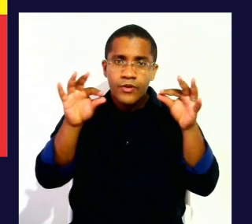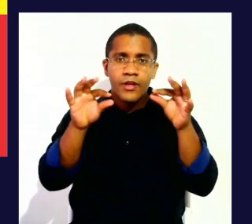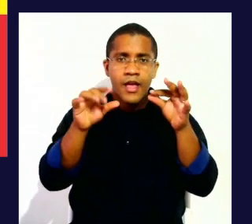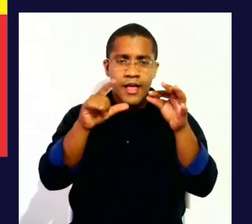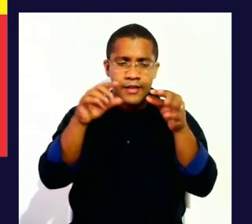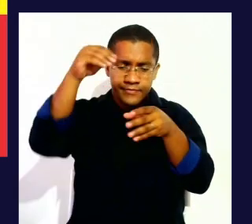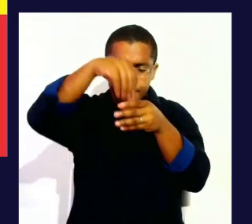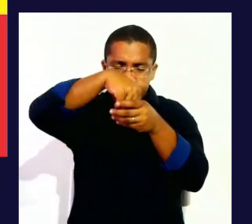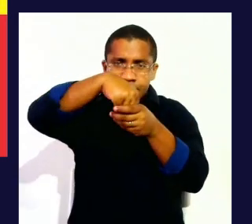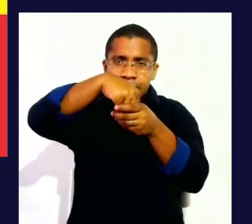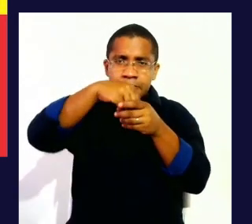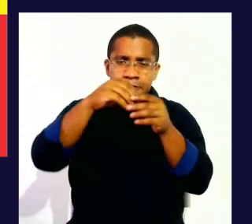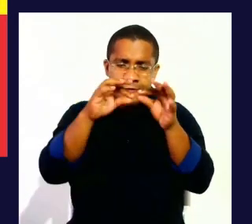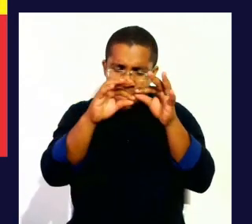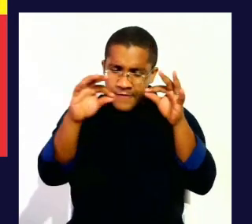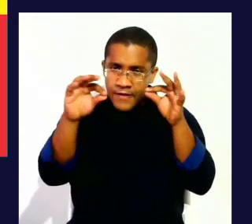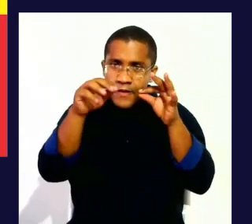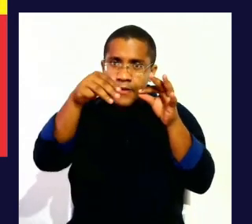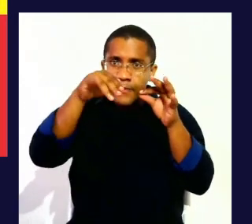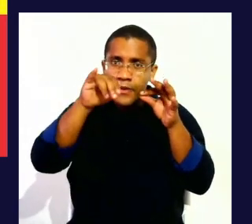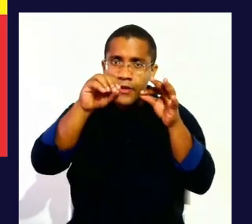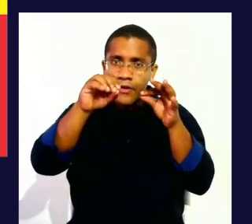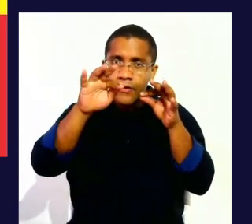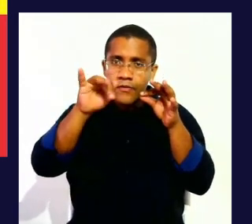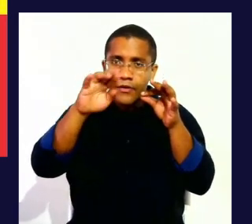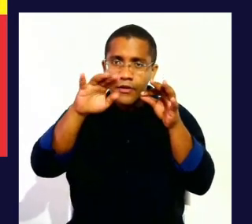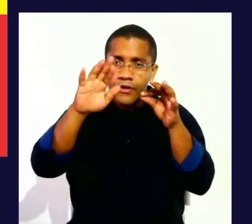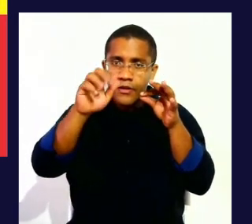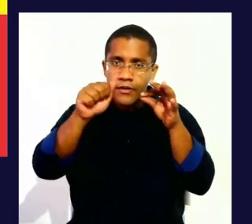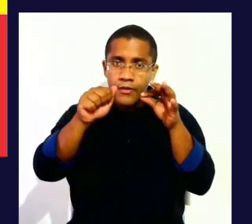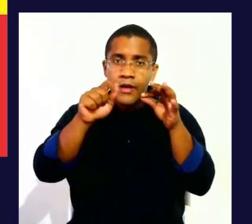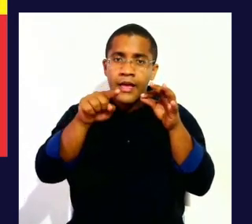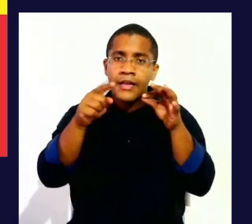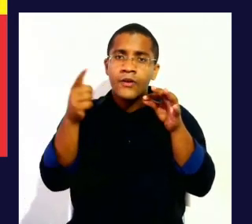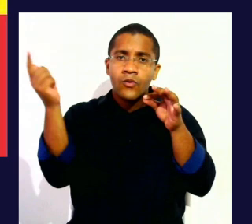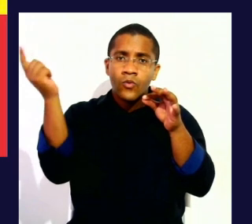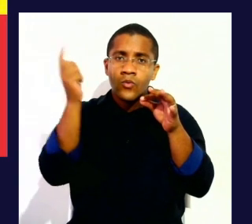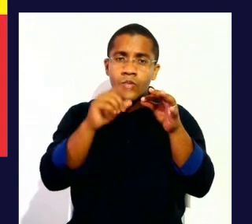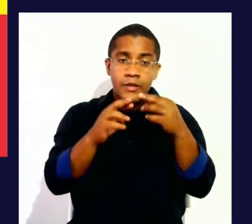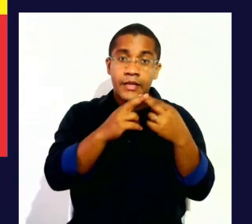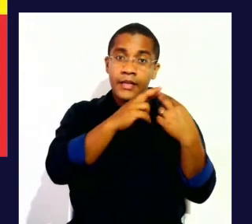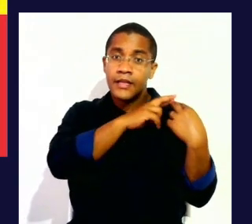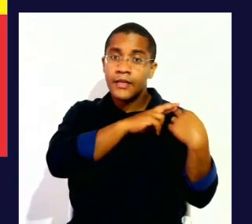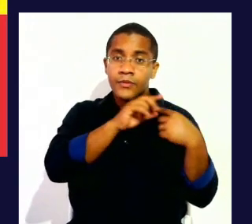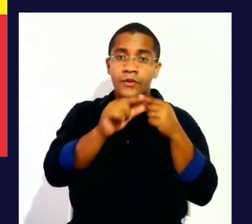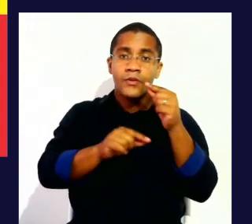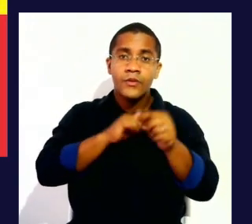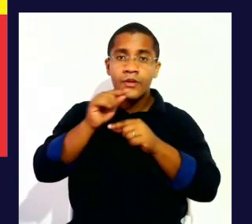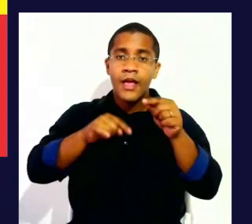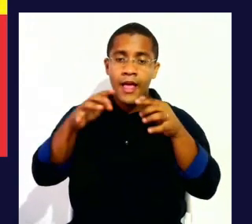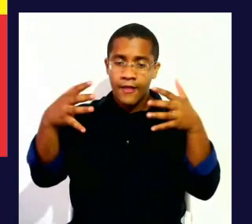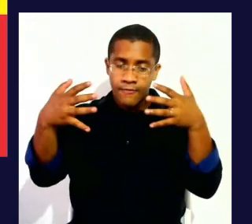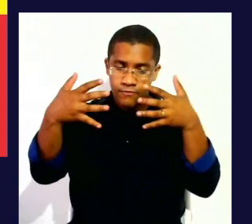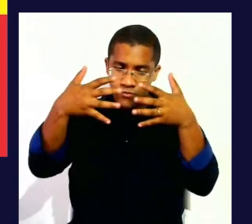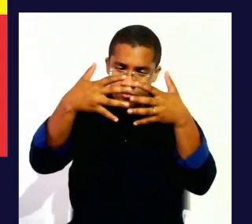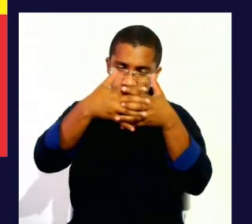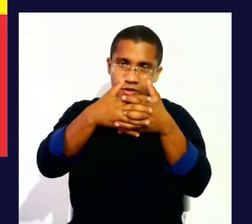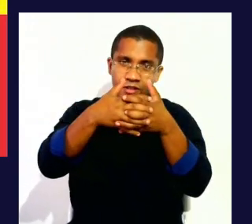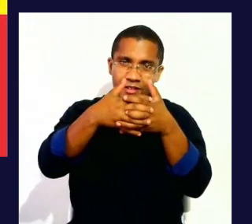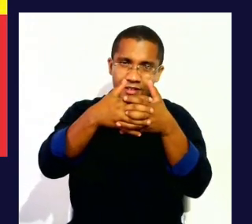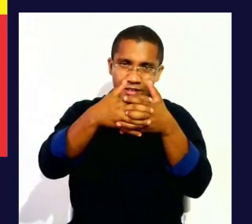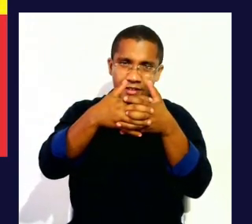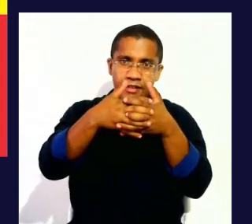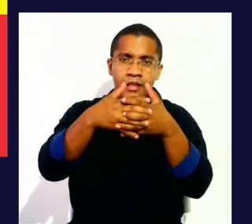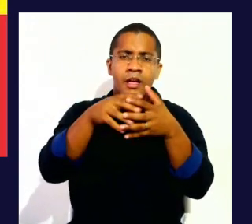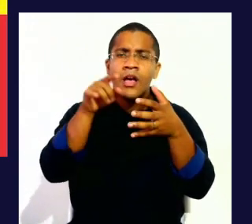alongadas, ricas em miofibras, ou seja, de proteínas, que são responsáveis pela contração